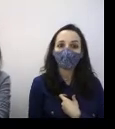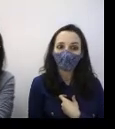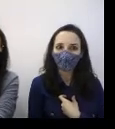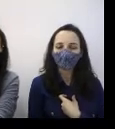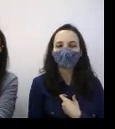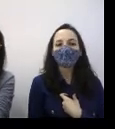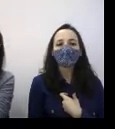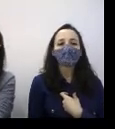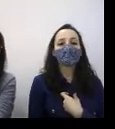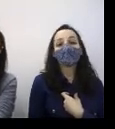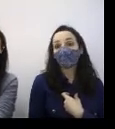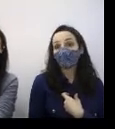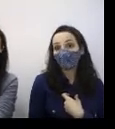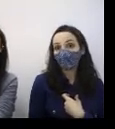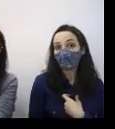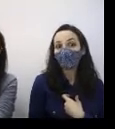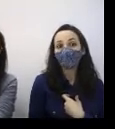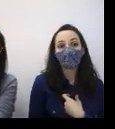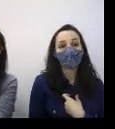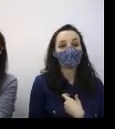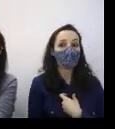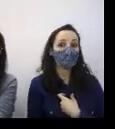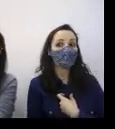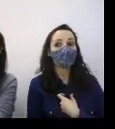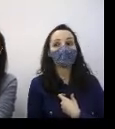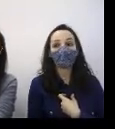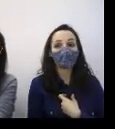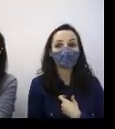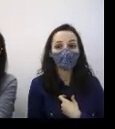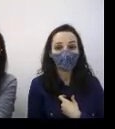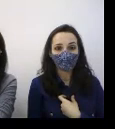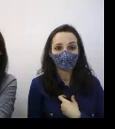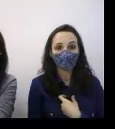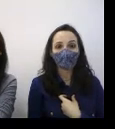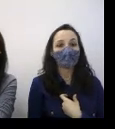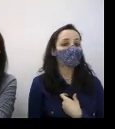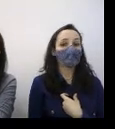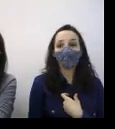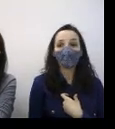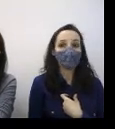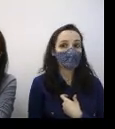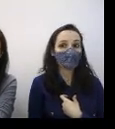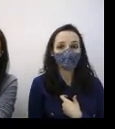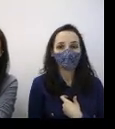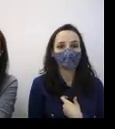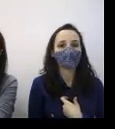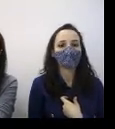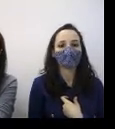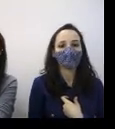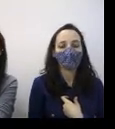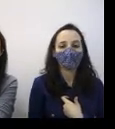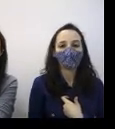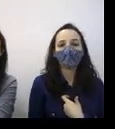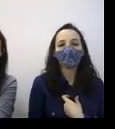triste, sim. Não altera o sono, o apetite, nem provoca sintomas. Não afeta a performance